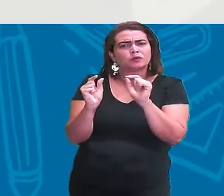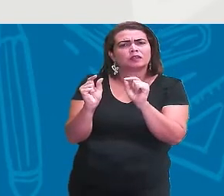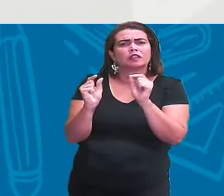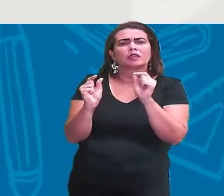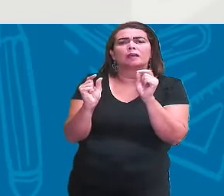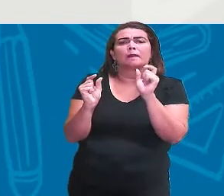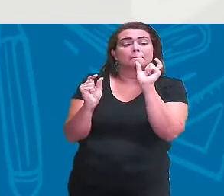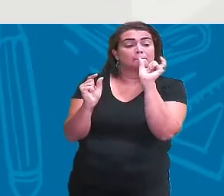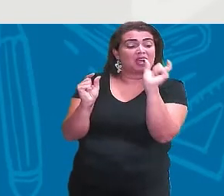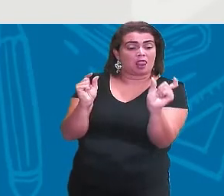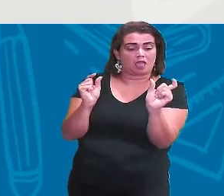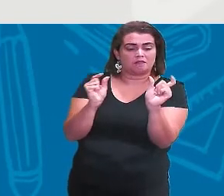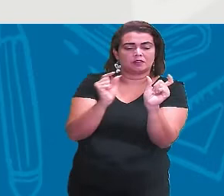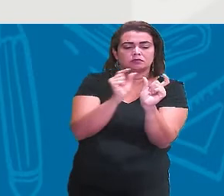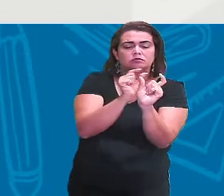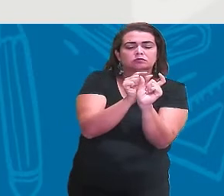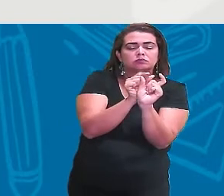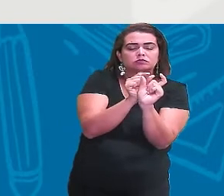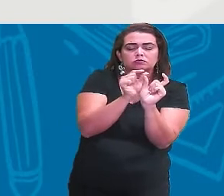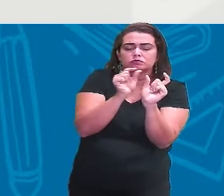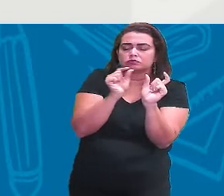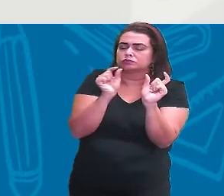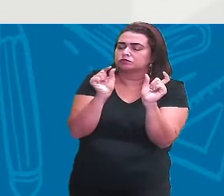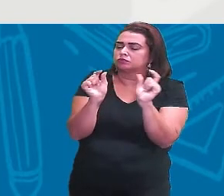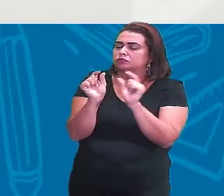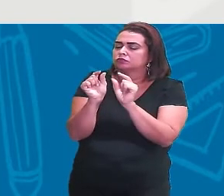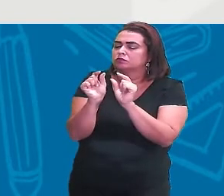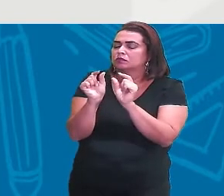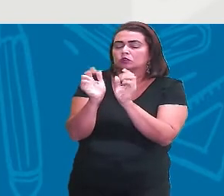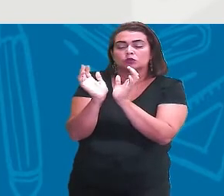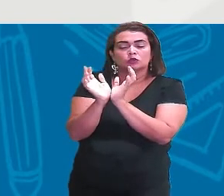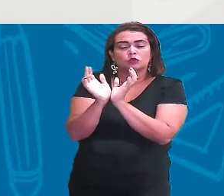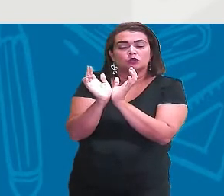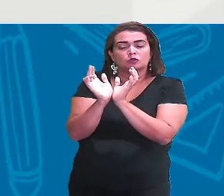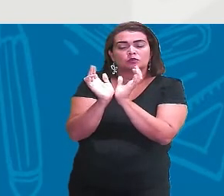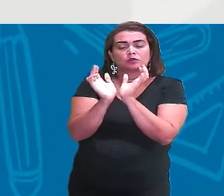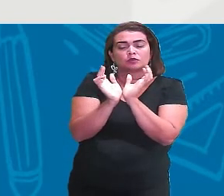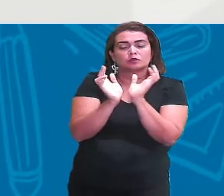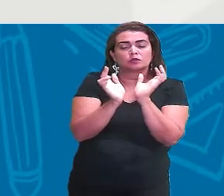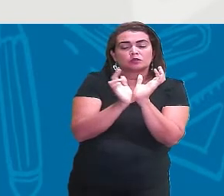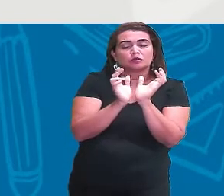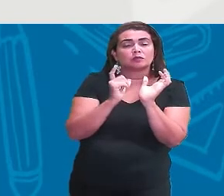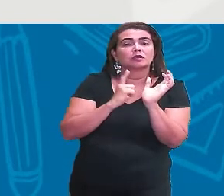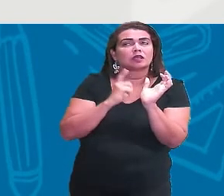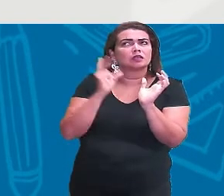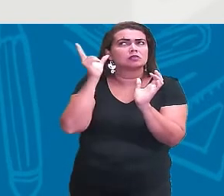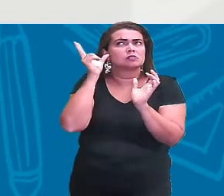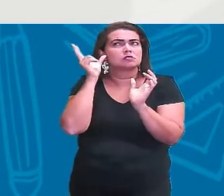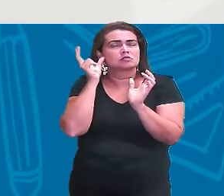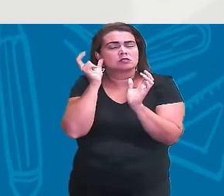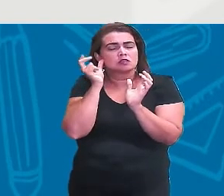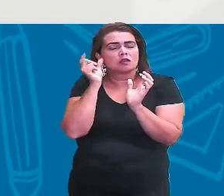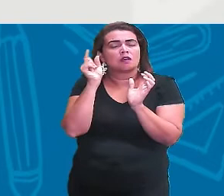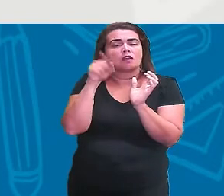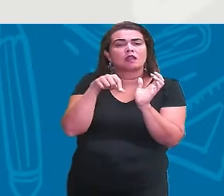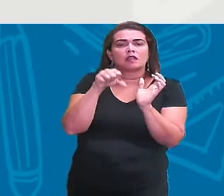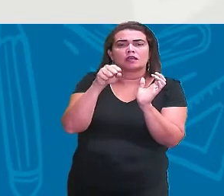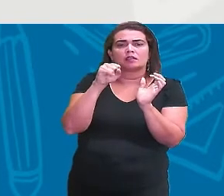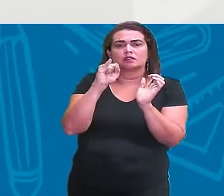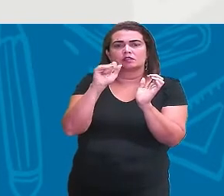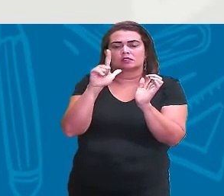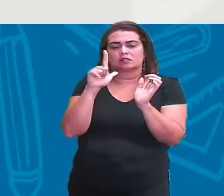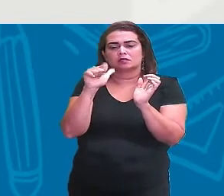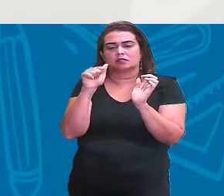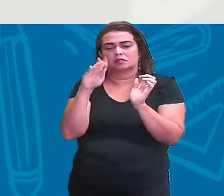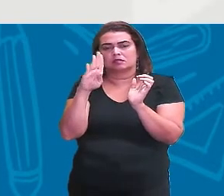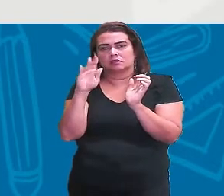palavra. Então, cada som de uma palavra, a gente emite o som da sílaba, tá? Quando a gente fala a palavra que está aqui